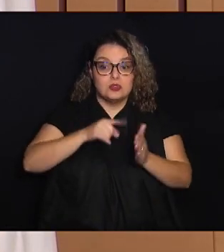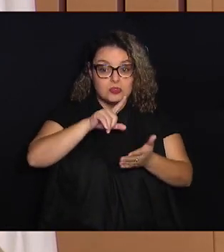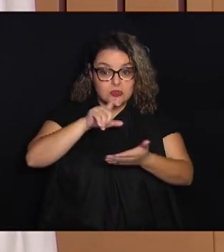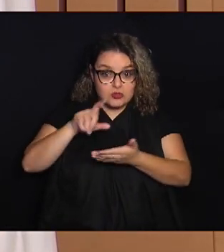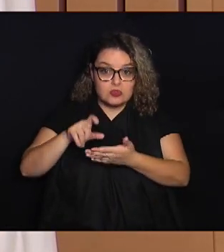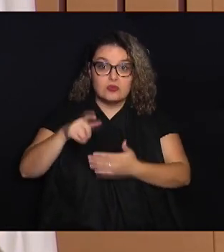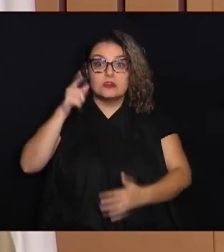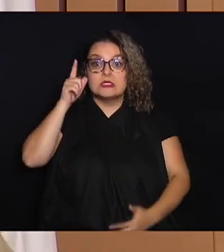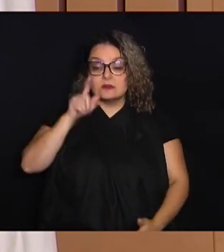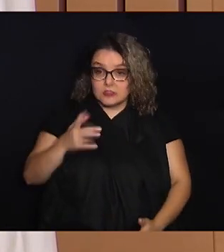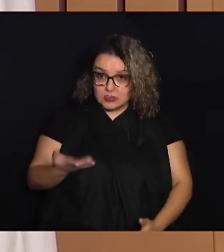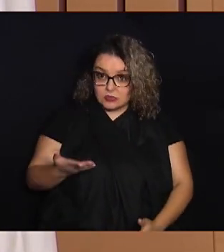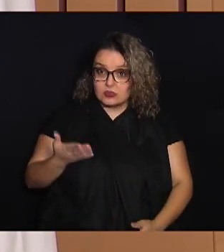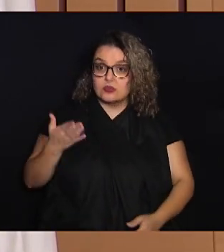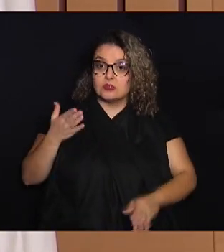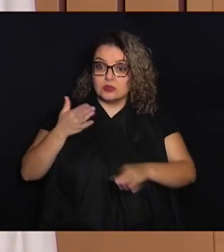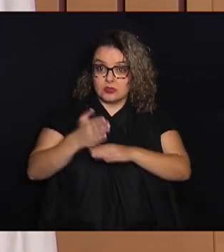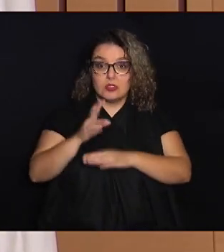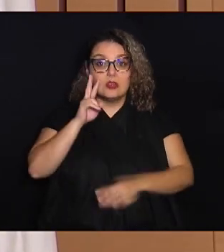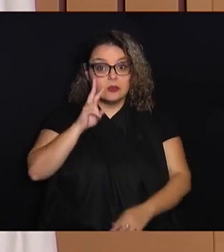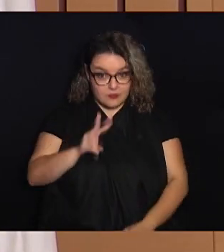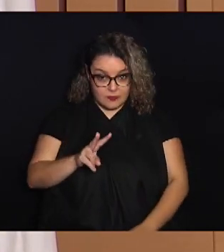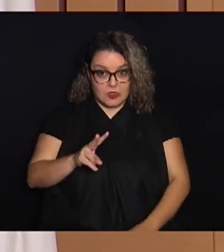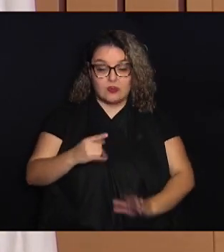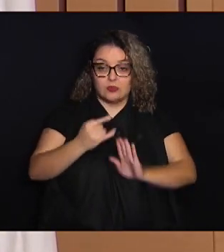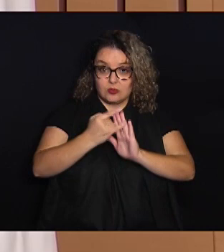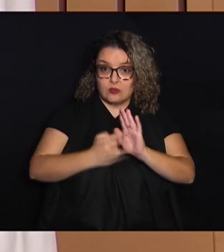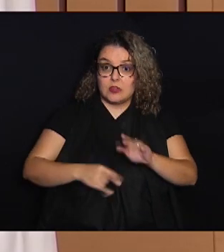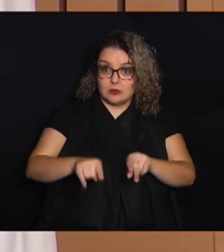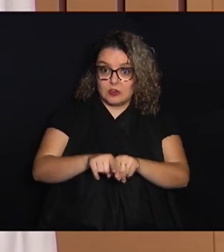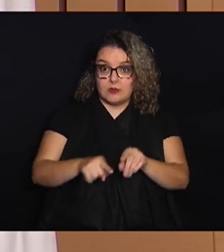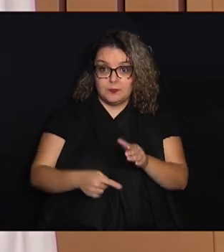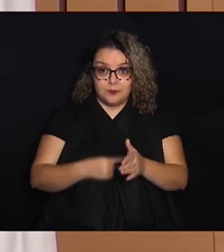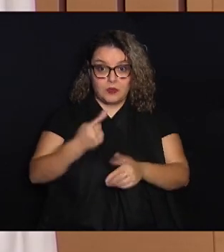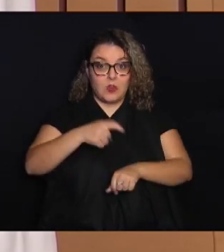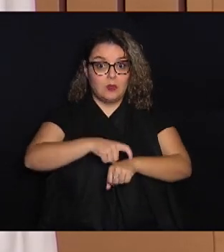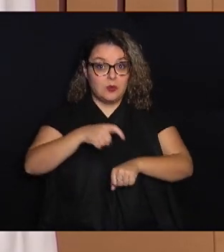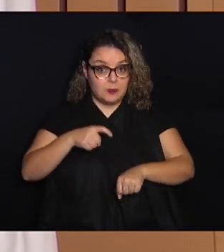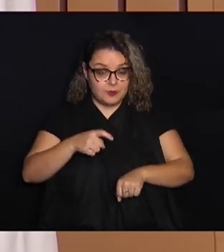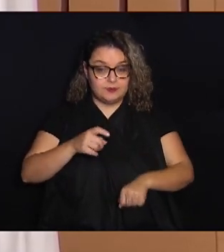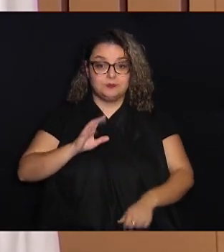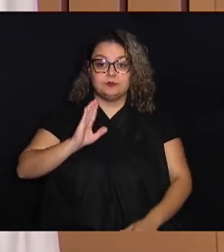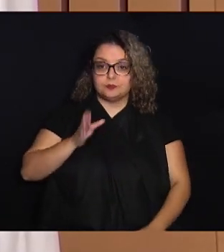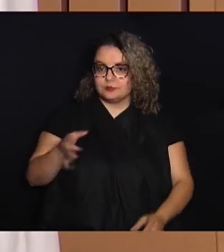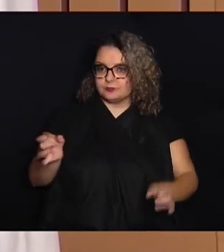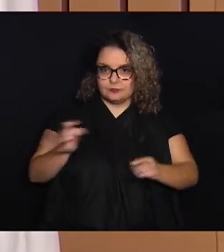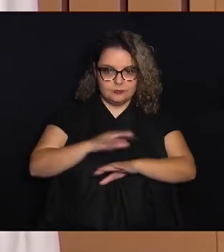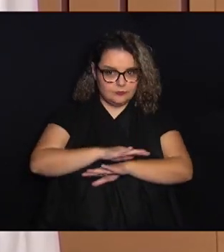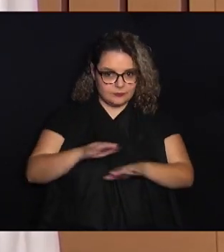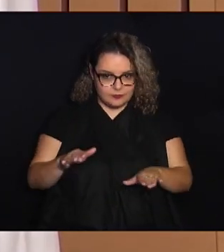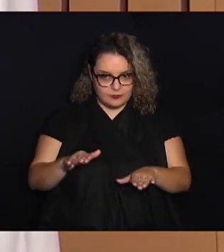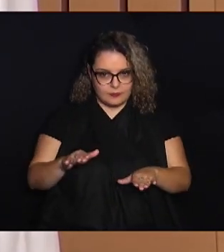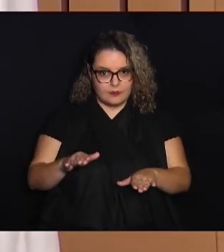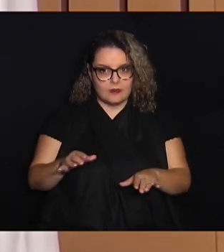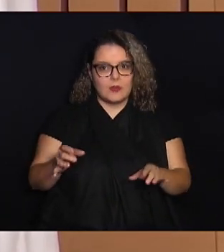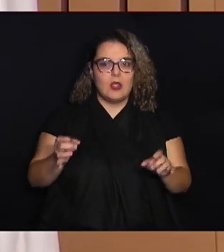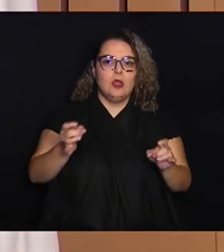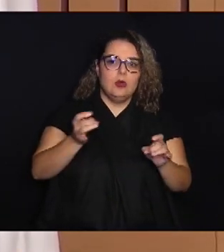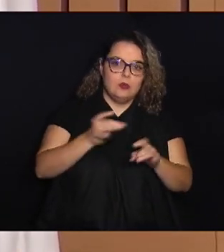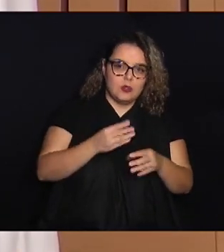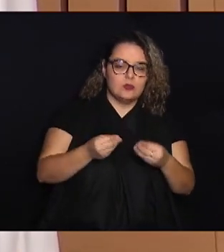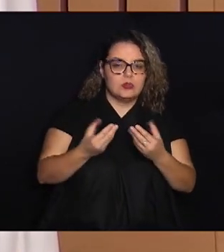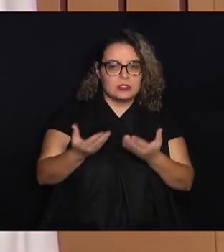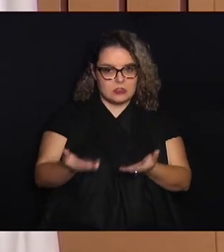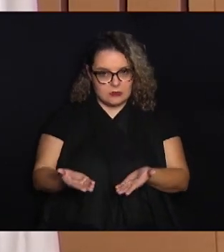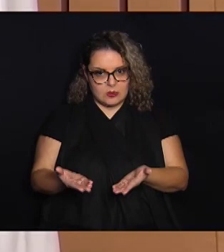vai conseguir acessar e ver esse documento lá. Essa é a primeira fase que já está acabada. Acabada não, pronta e entregue,